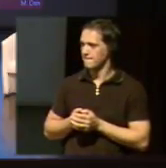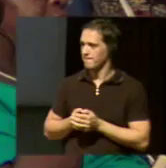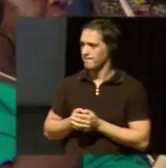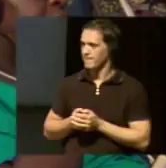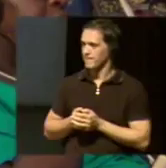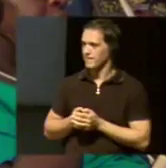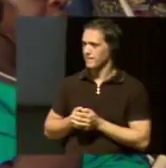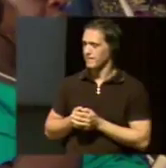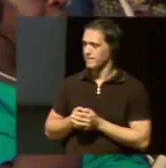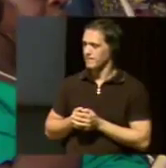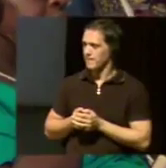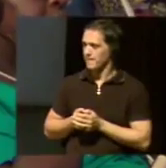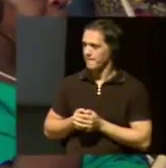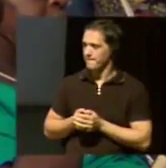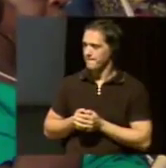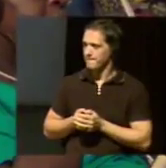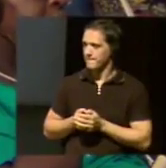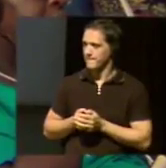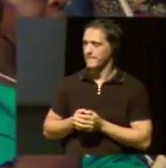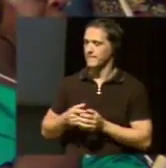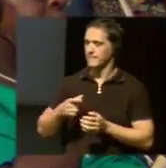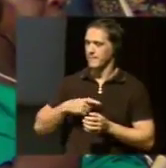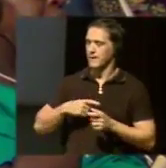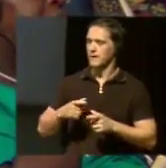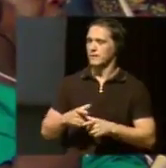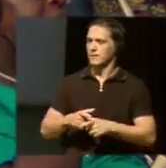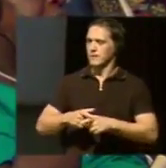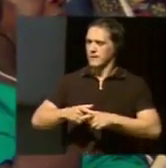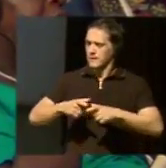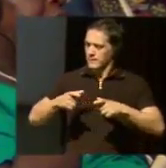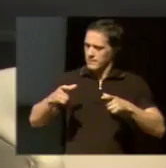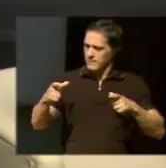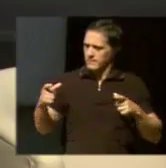aprendizado, temos grande...